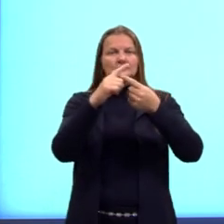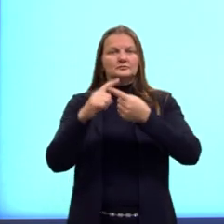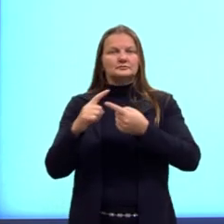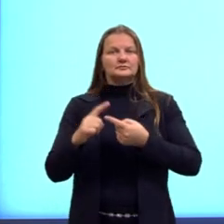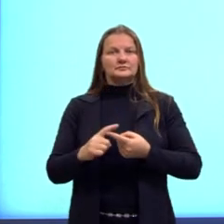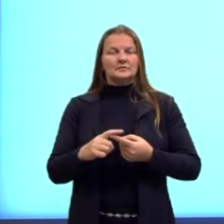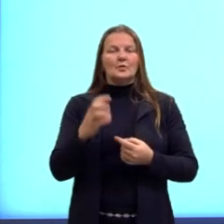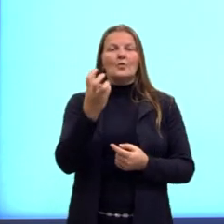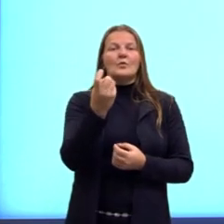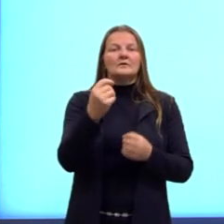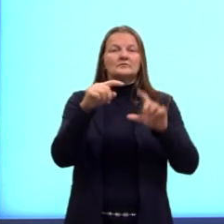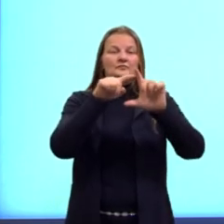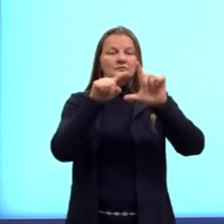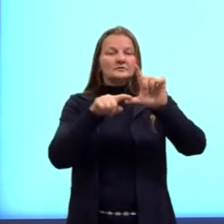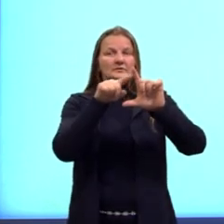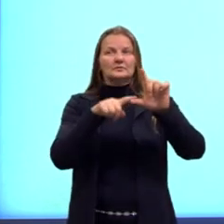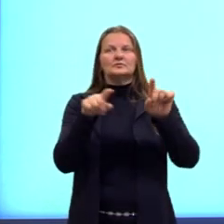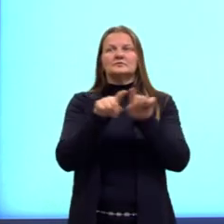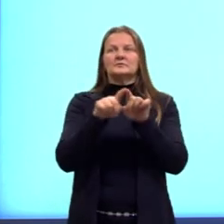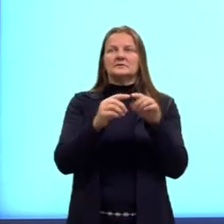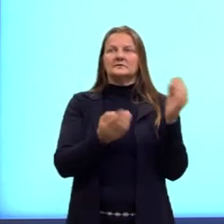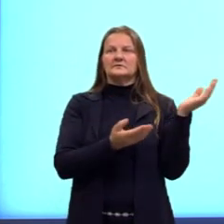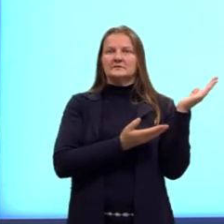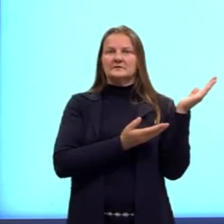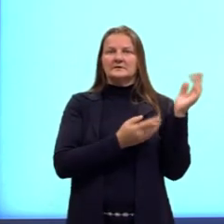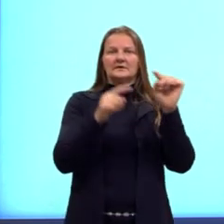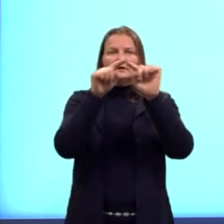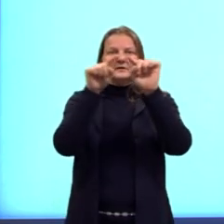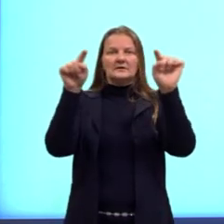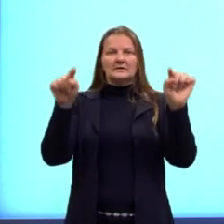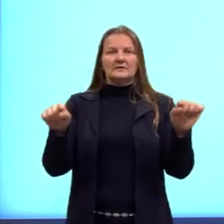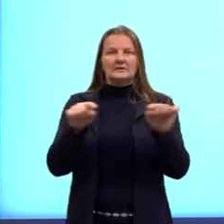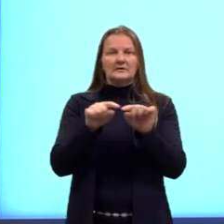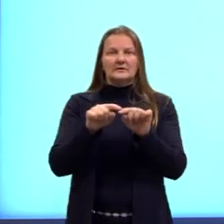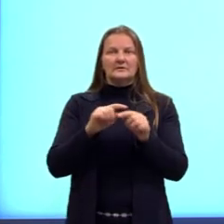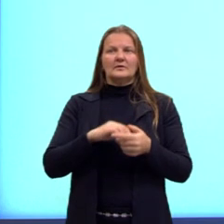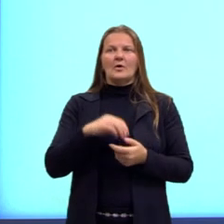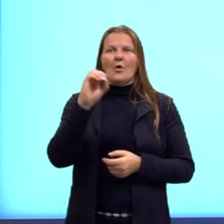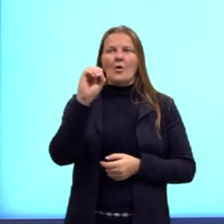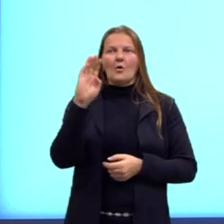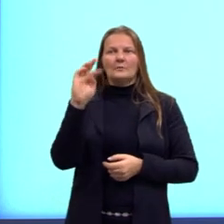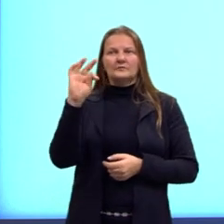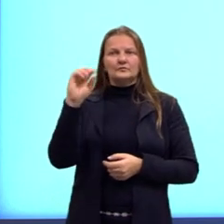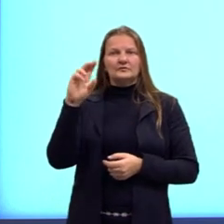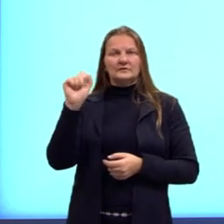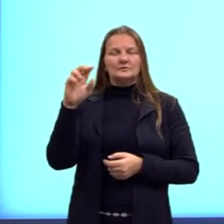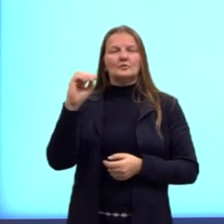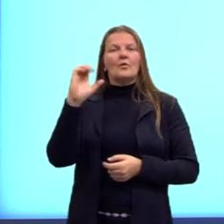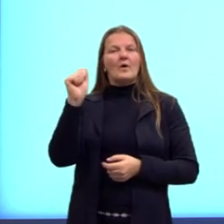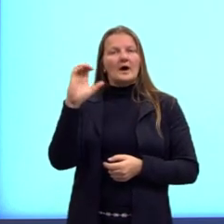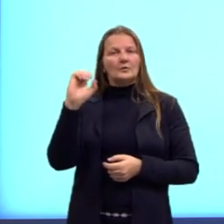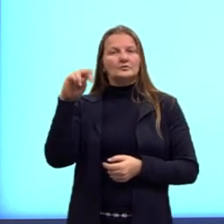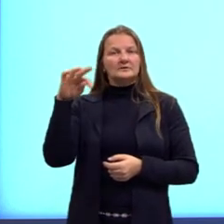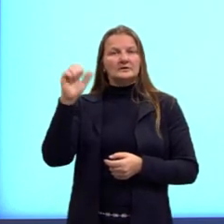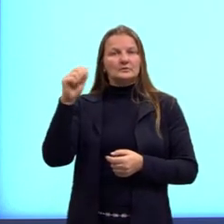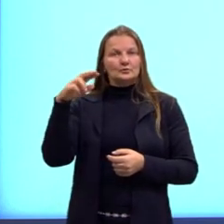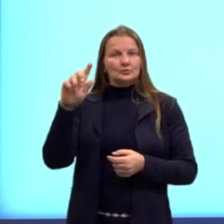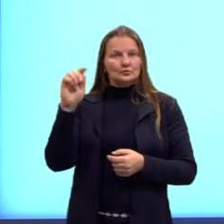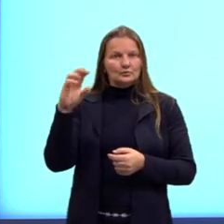de acordo com os ângulos internos Então retangulo obtusangulo e acutângulo